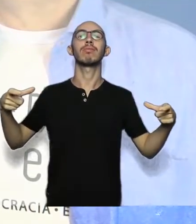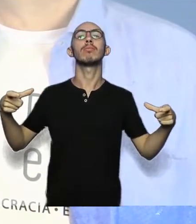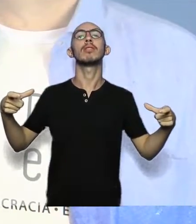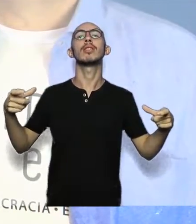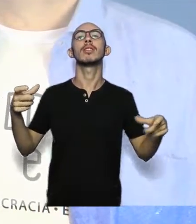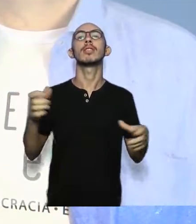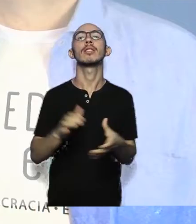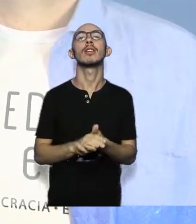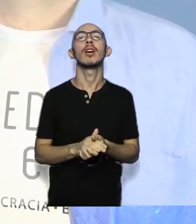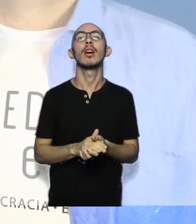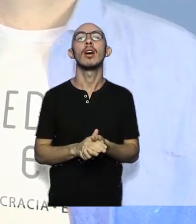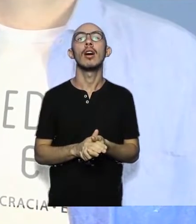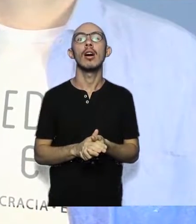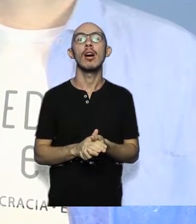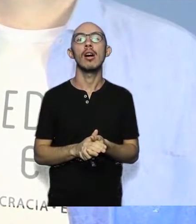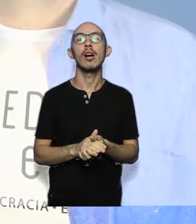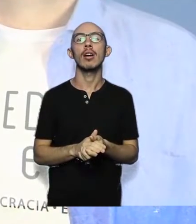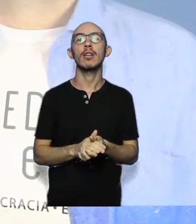alimentação